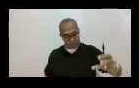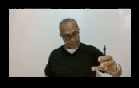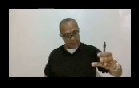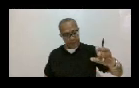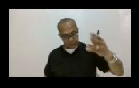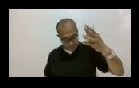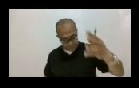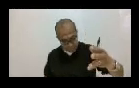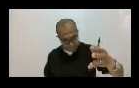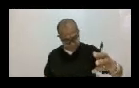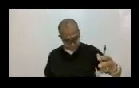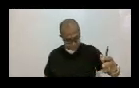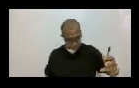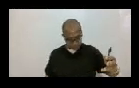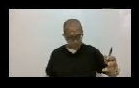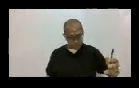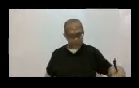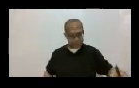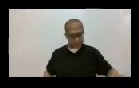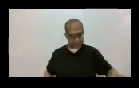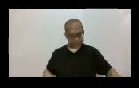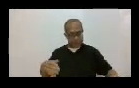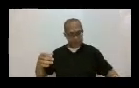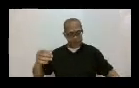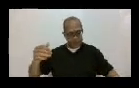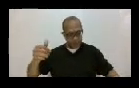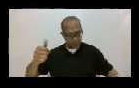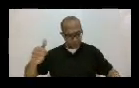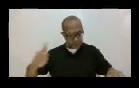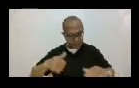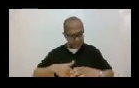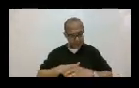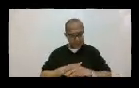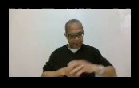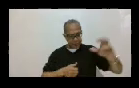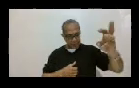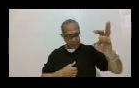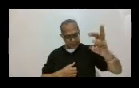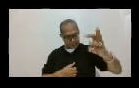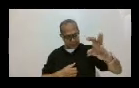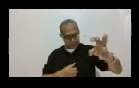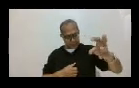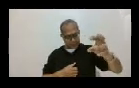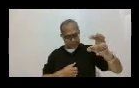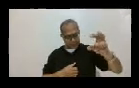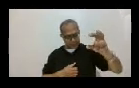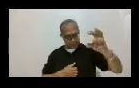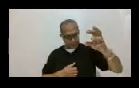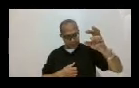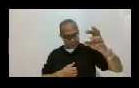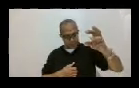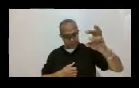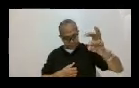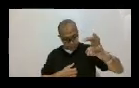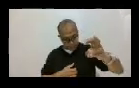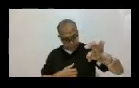ásia o auxilia né e o continente da antártica copa